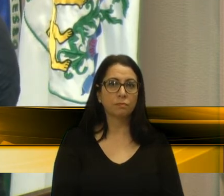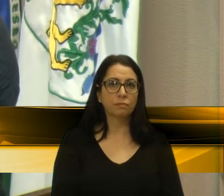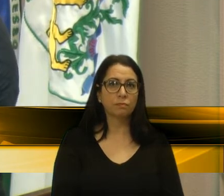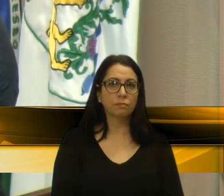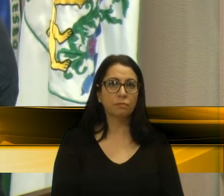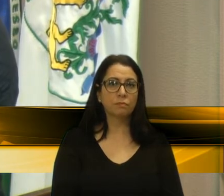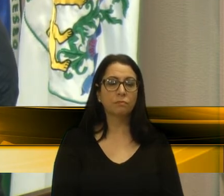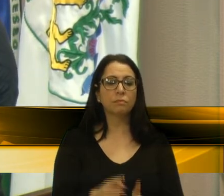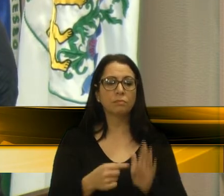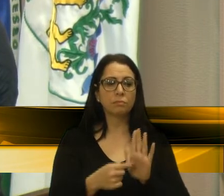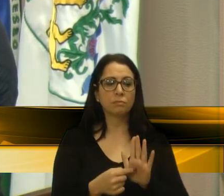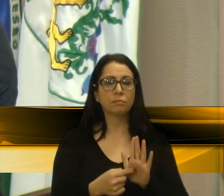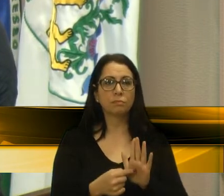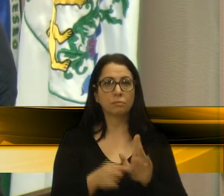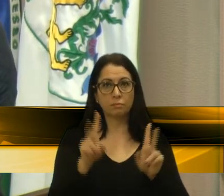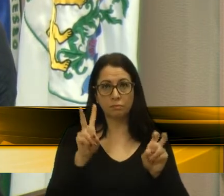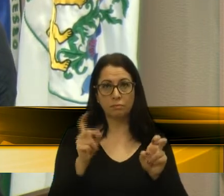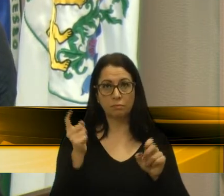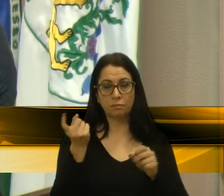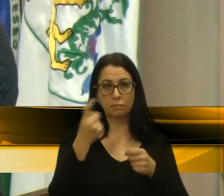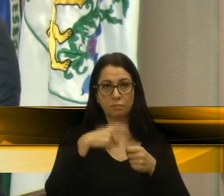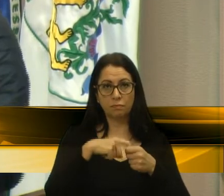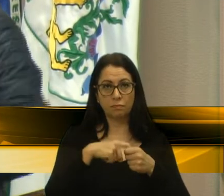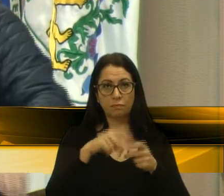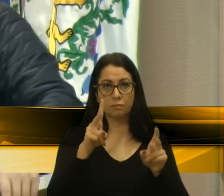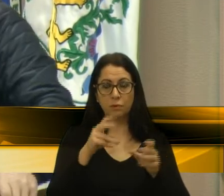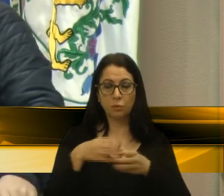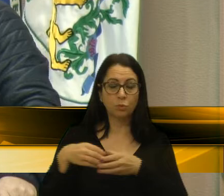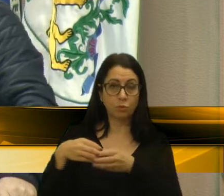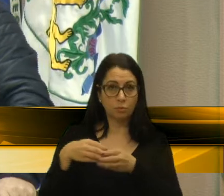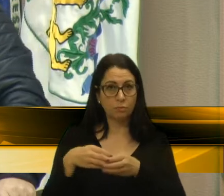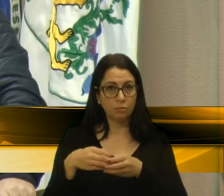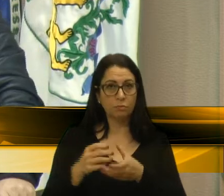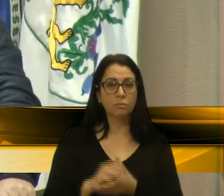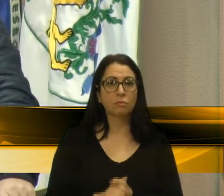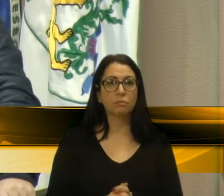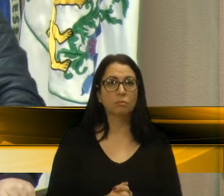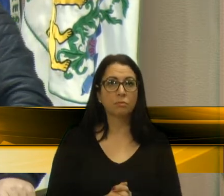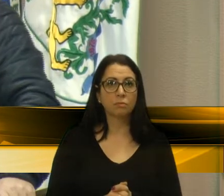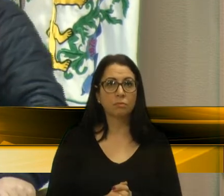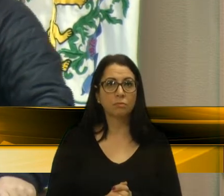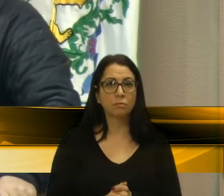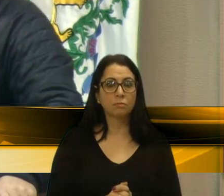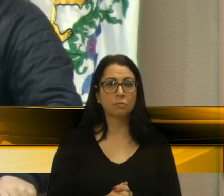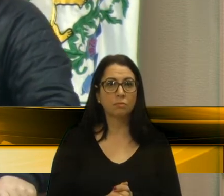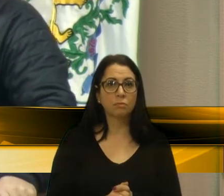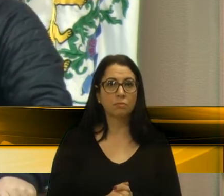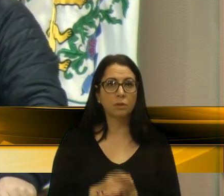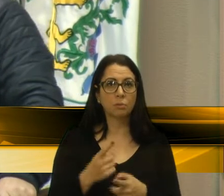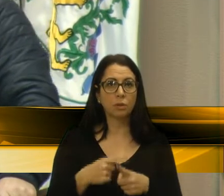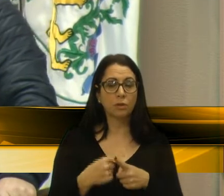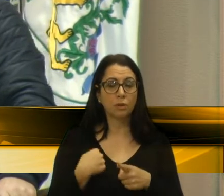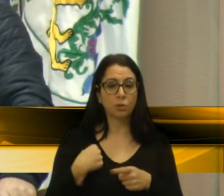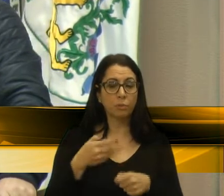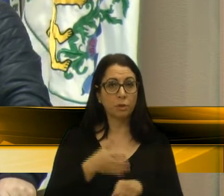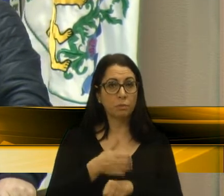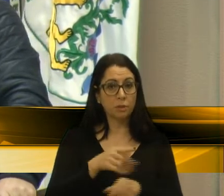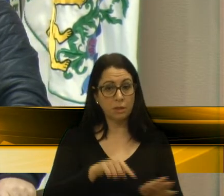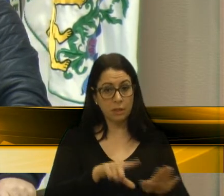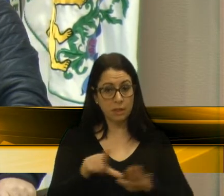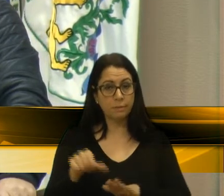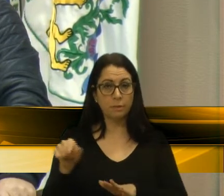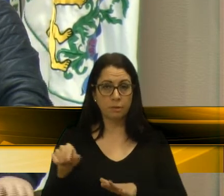trago um tema e vou voltar ao tema do turismo, até porque estive participando nessa